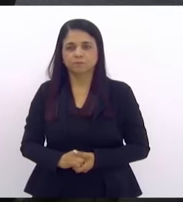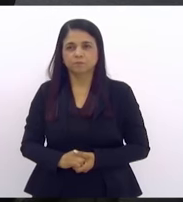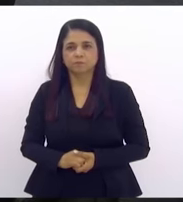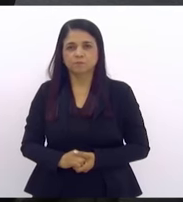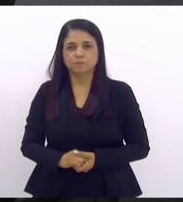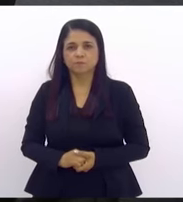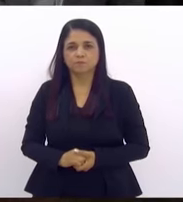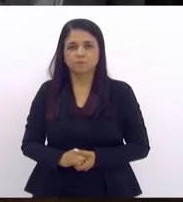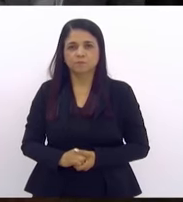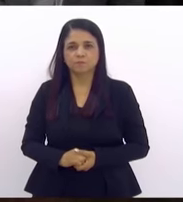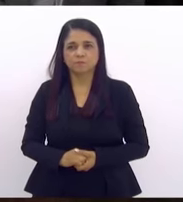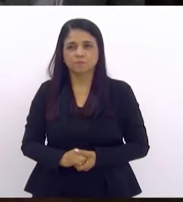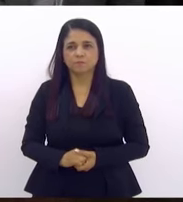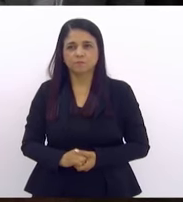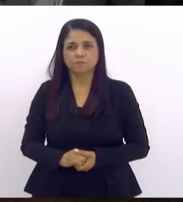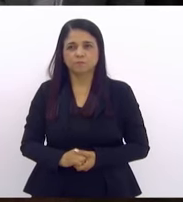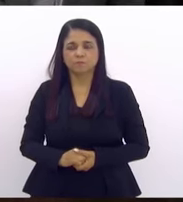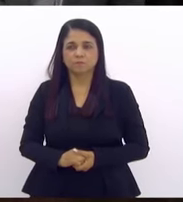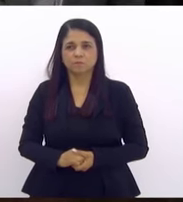azul